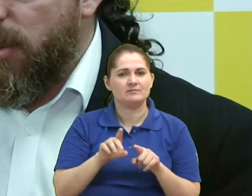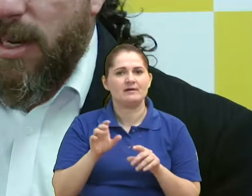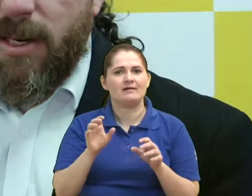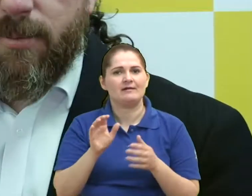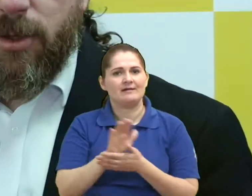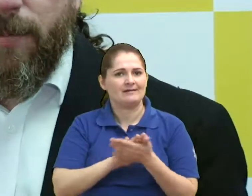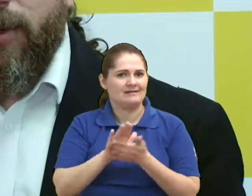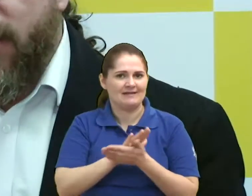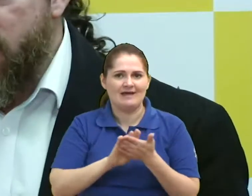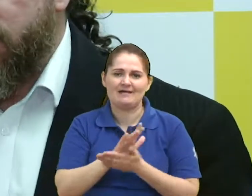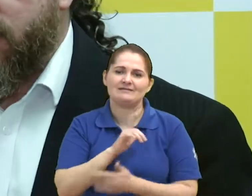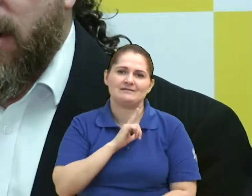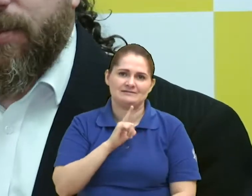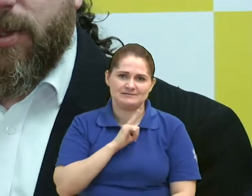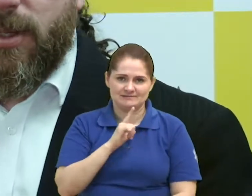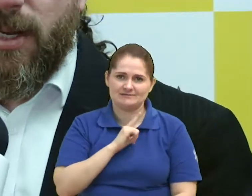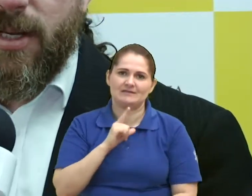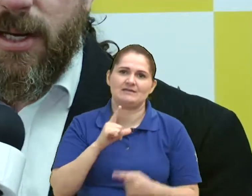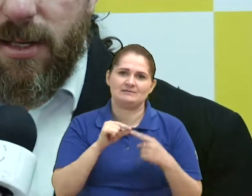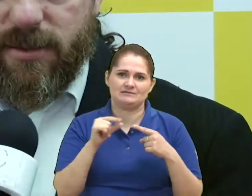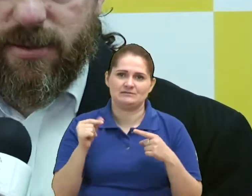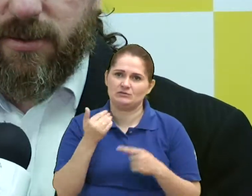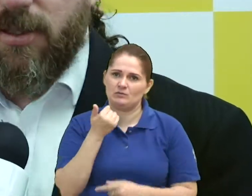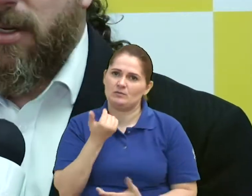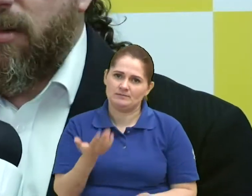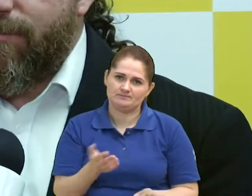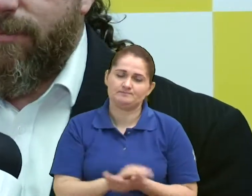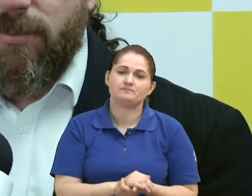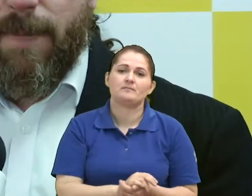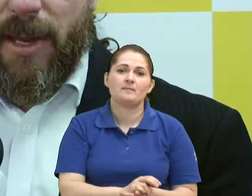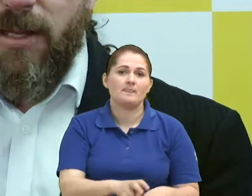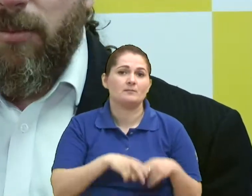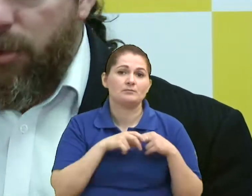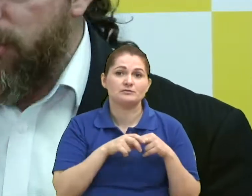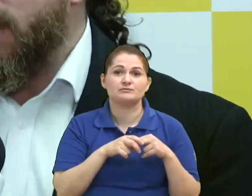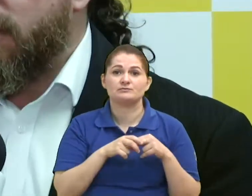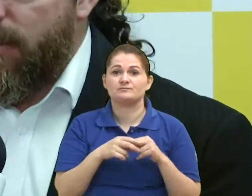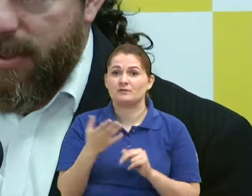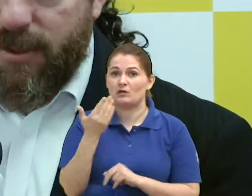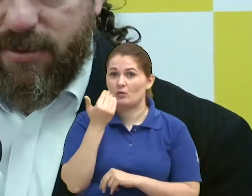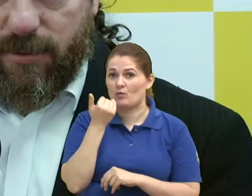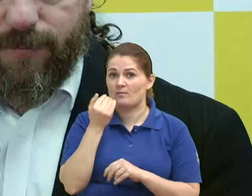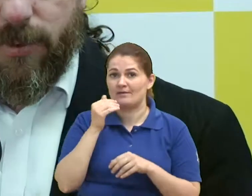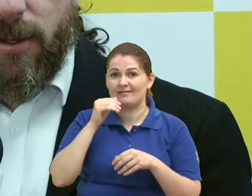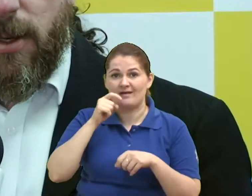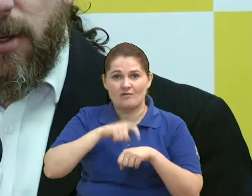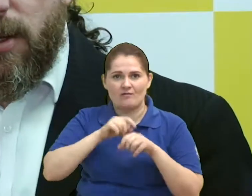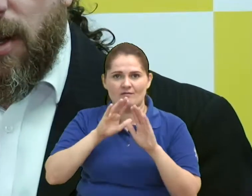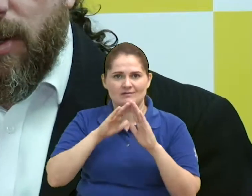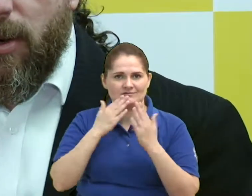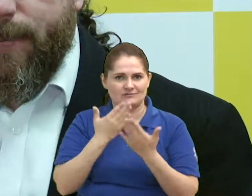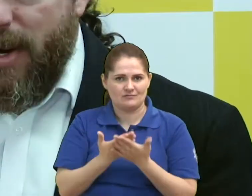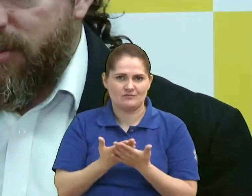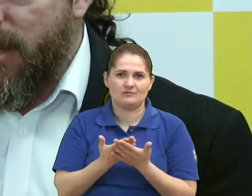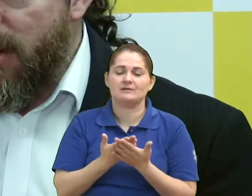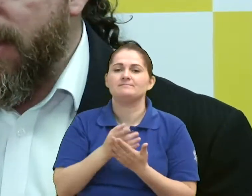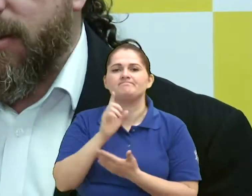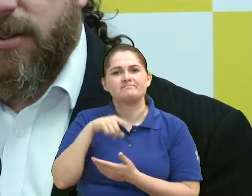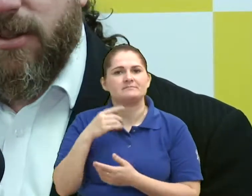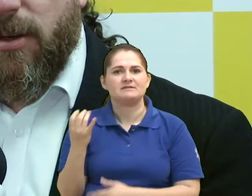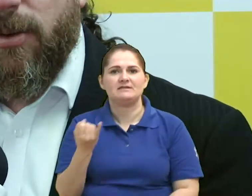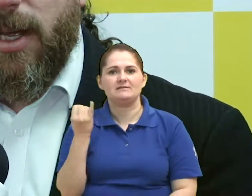merenda escolar é muito importante, né? Porque tem crianças que dependem muito dessa alimentação. E a maior parte